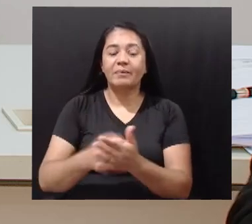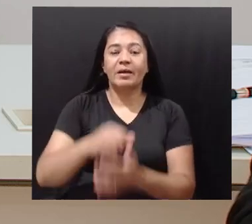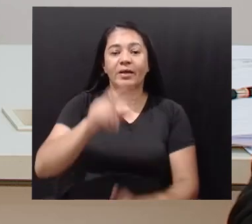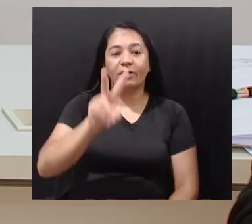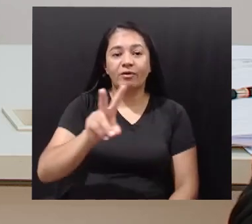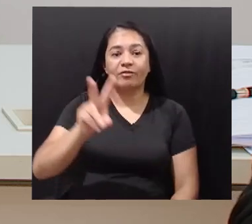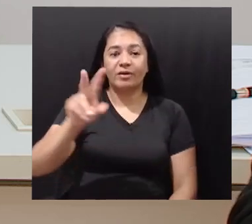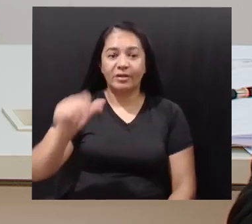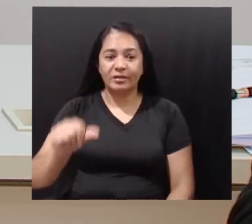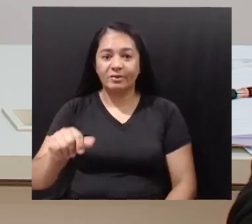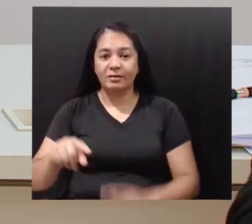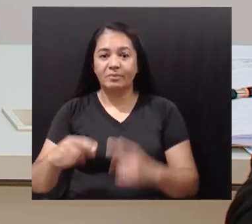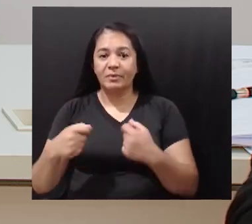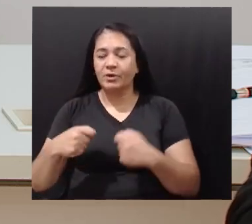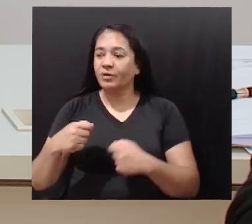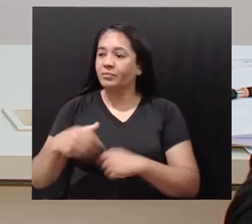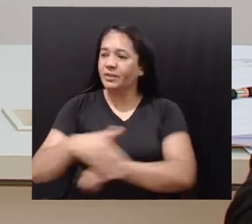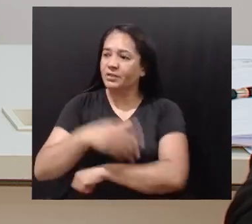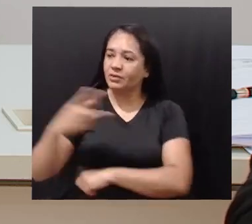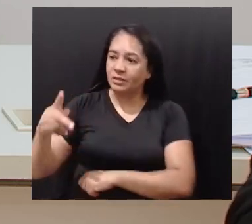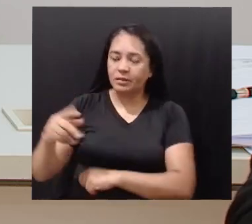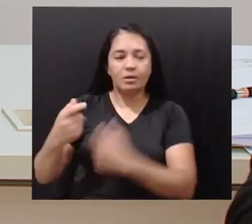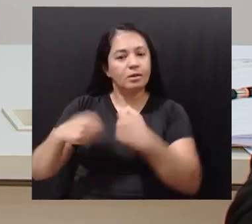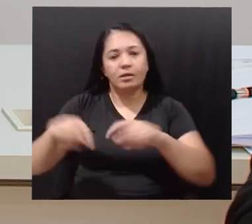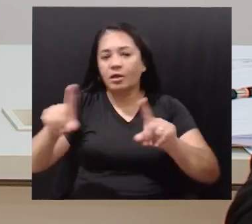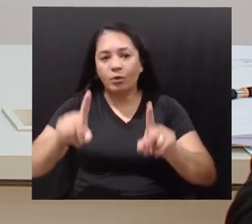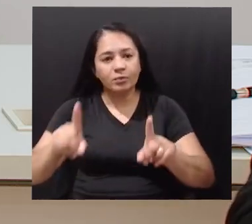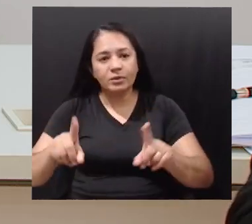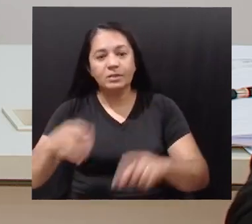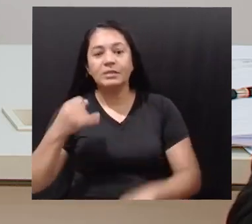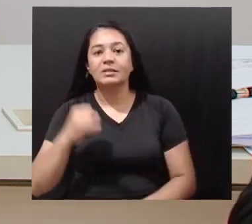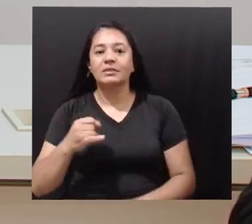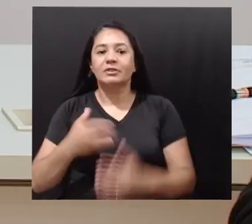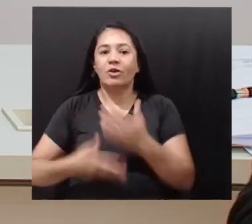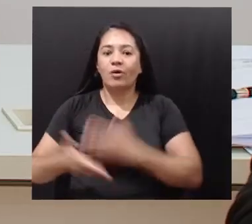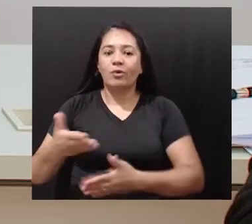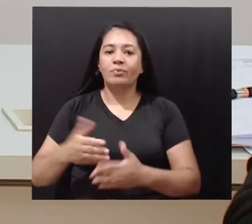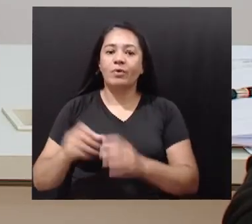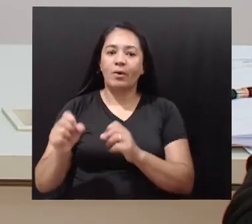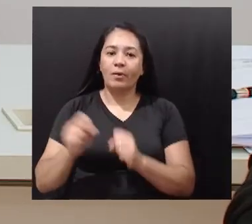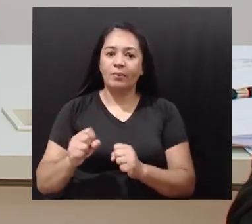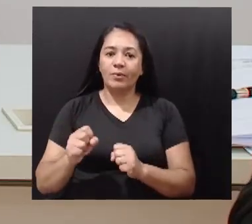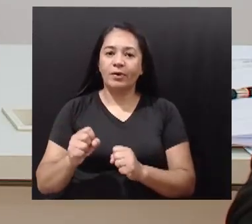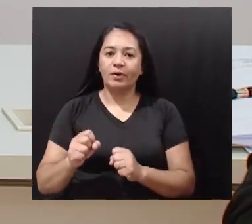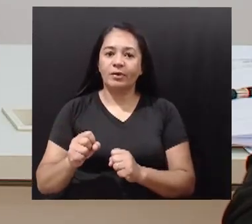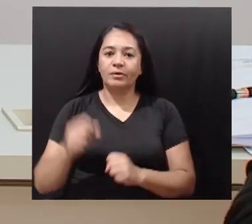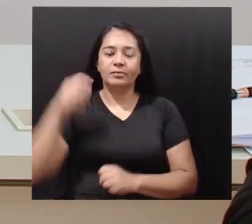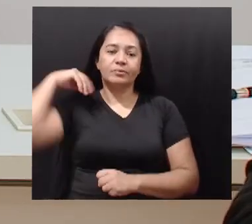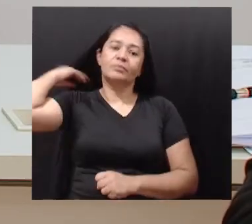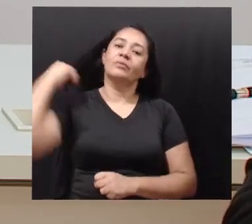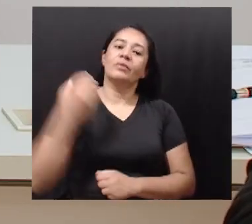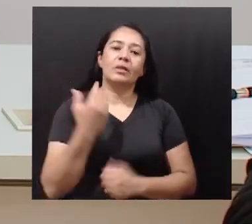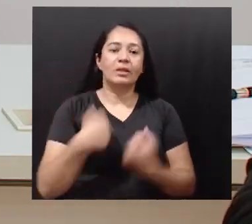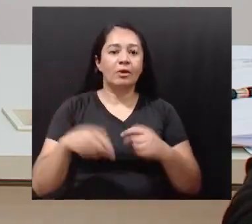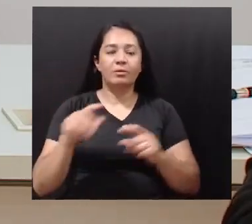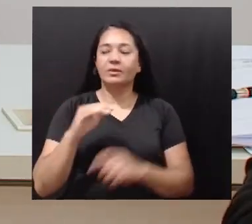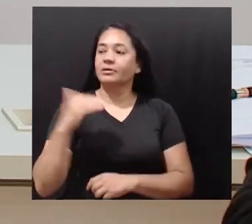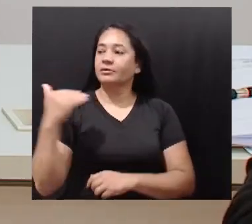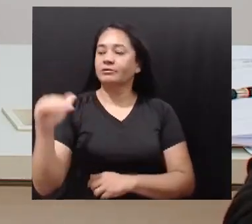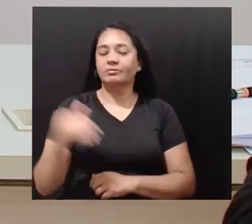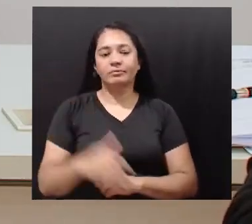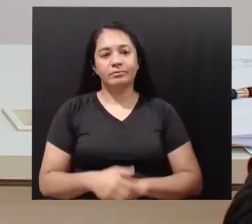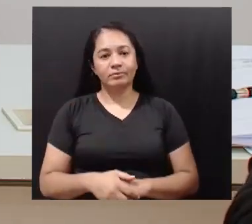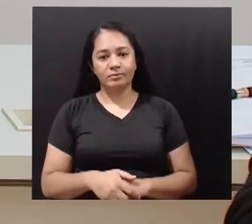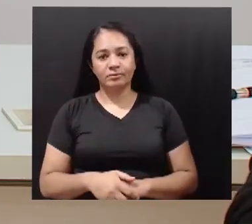pessoa? Não preciso. Então, quando eu compartilho, eu posso anonimizar ou simplesmente não mandar esse tipo de dado. Por um